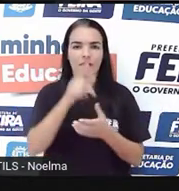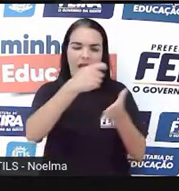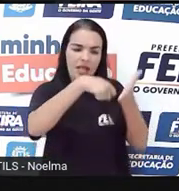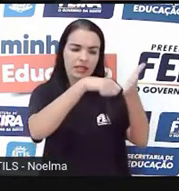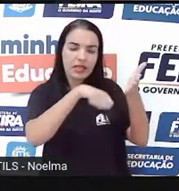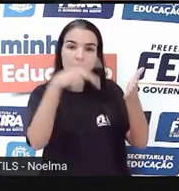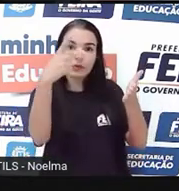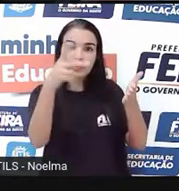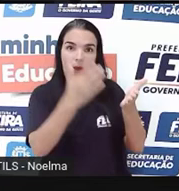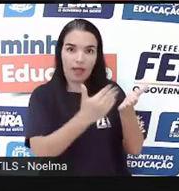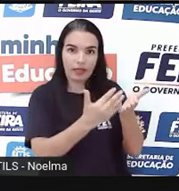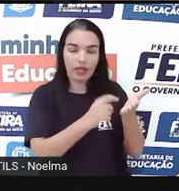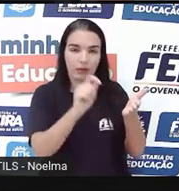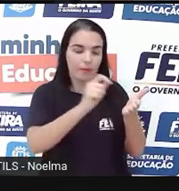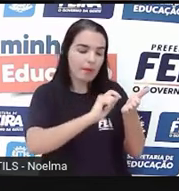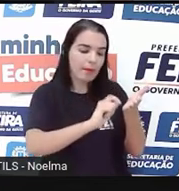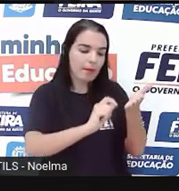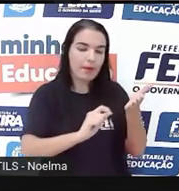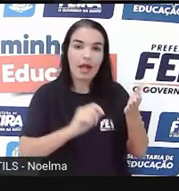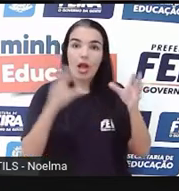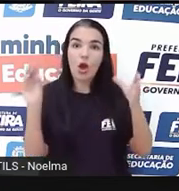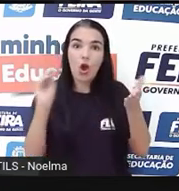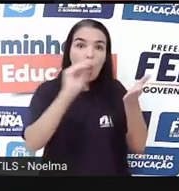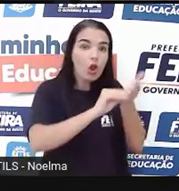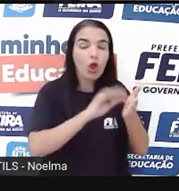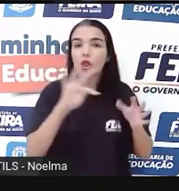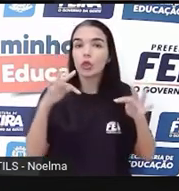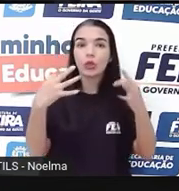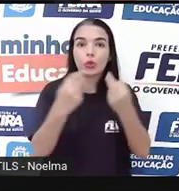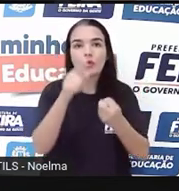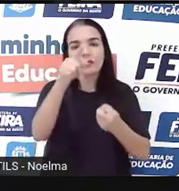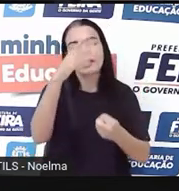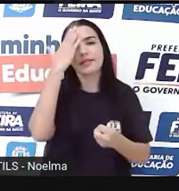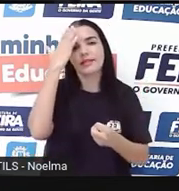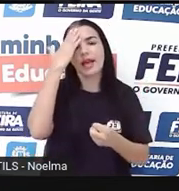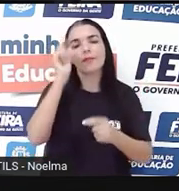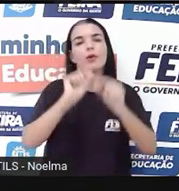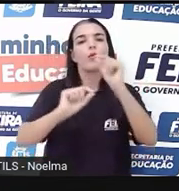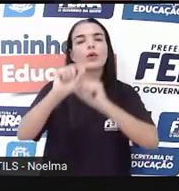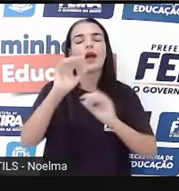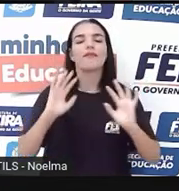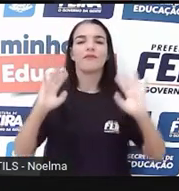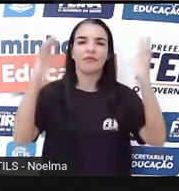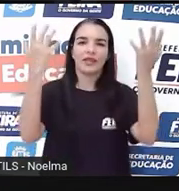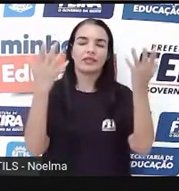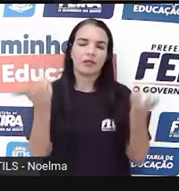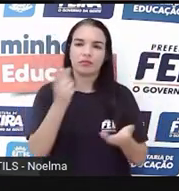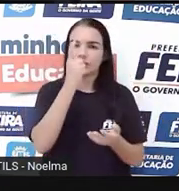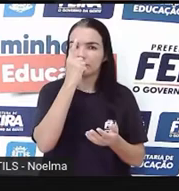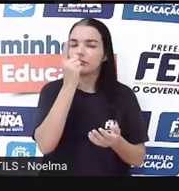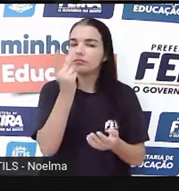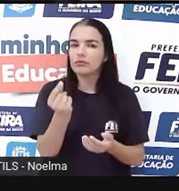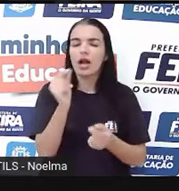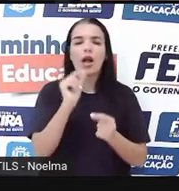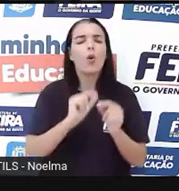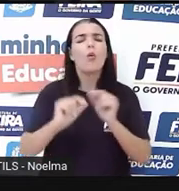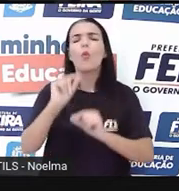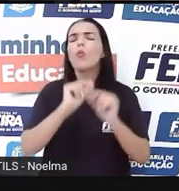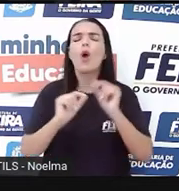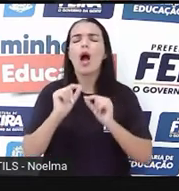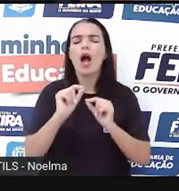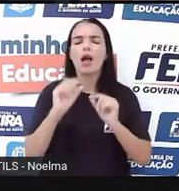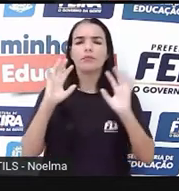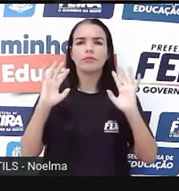aí no seu caderno e coloque tudo que você sabe sobre esta festividade. Então, o que é o